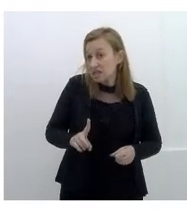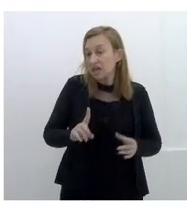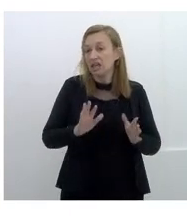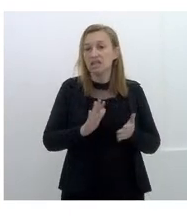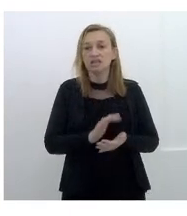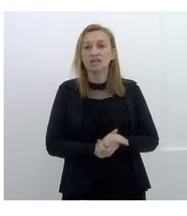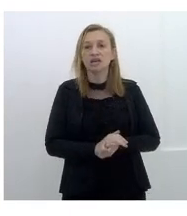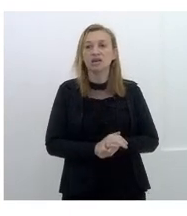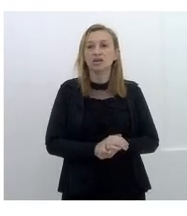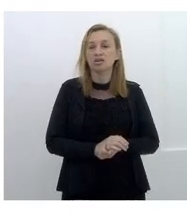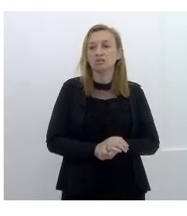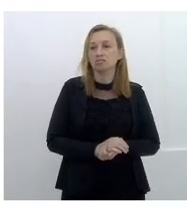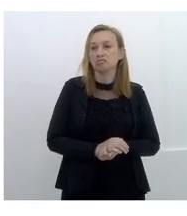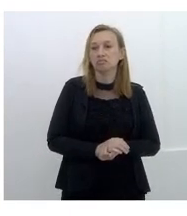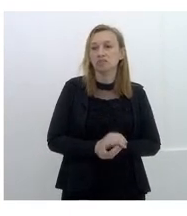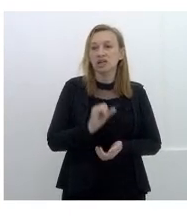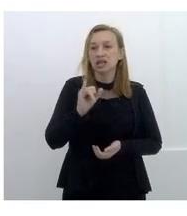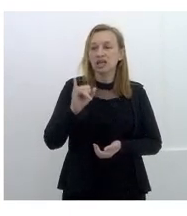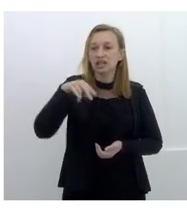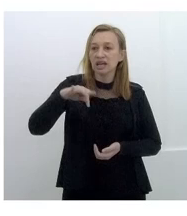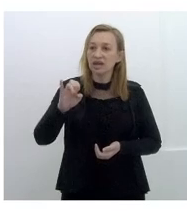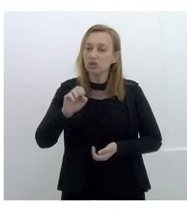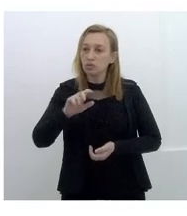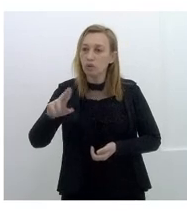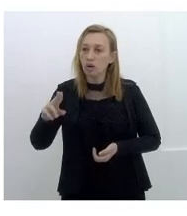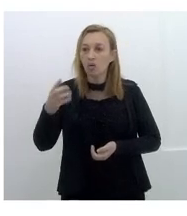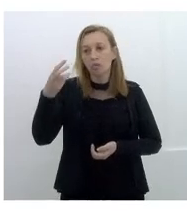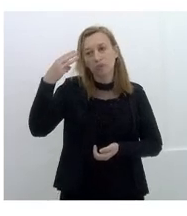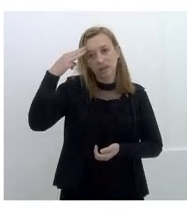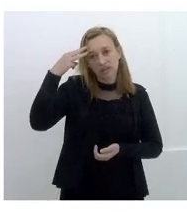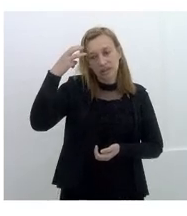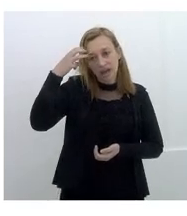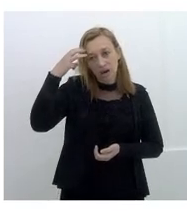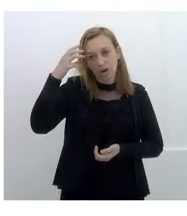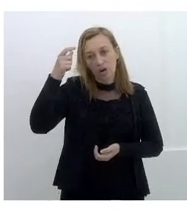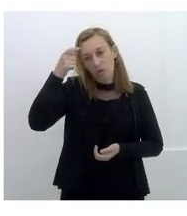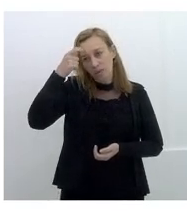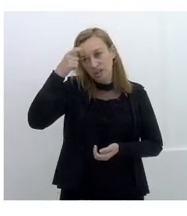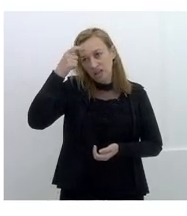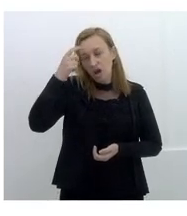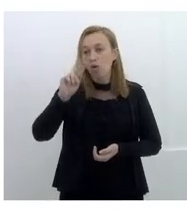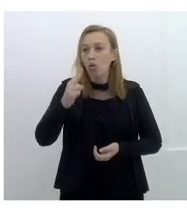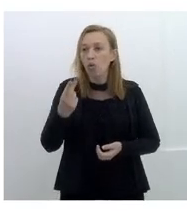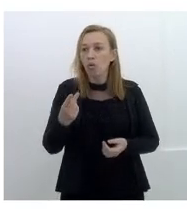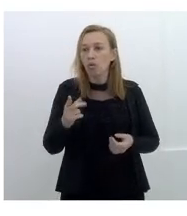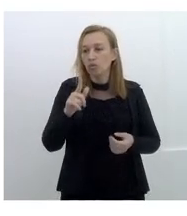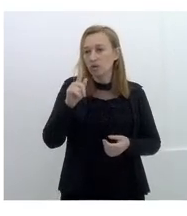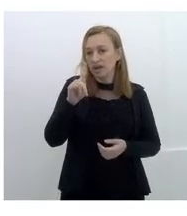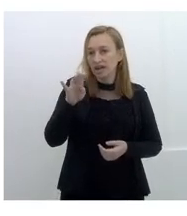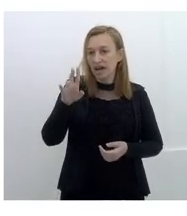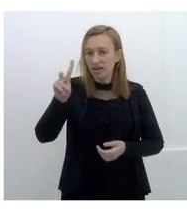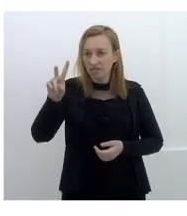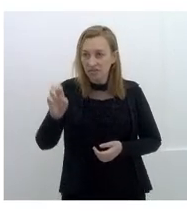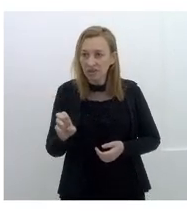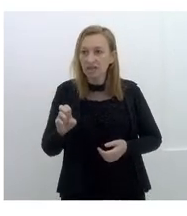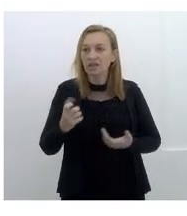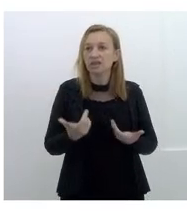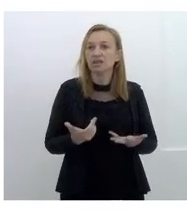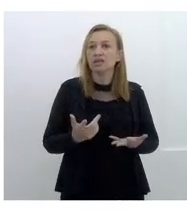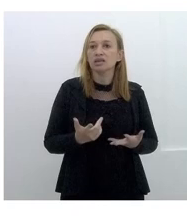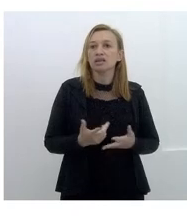deficiência intelectual mental grave atenção será integral até o teto né do regime geral